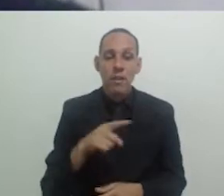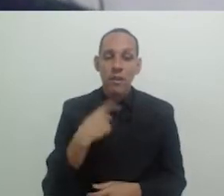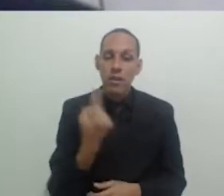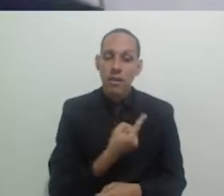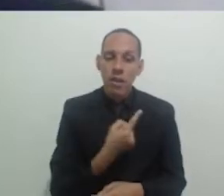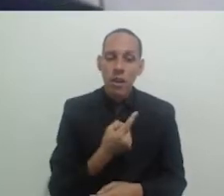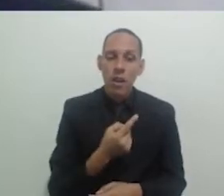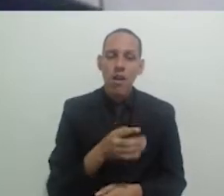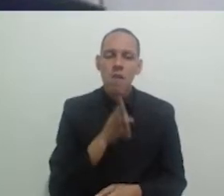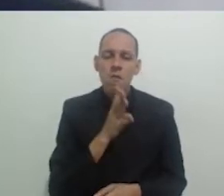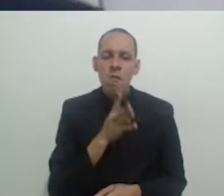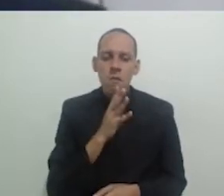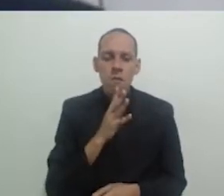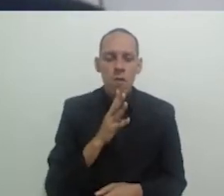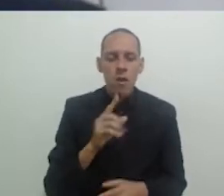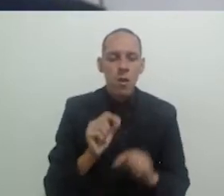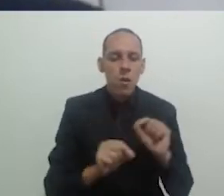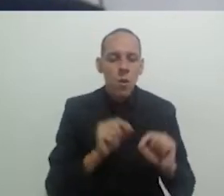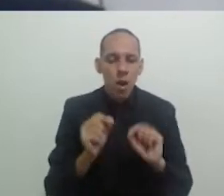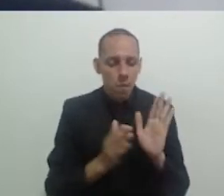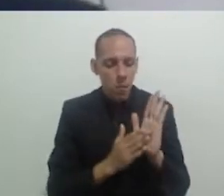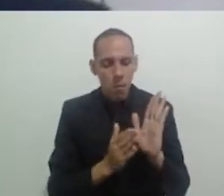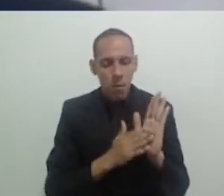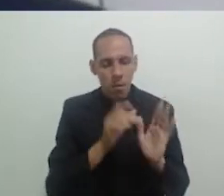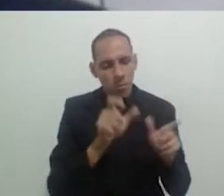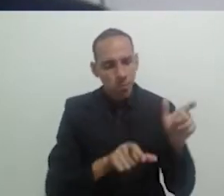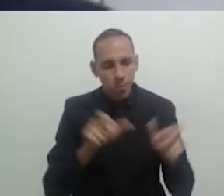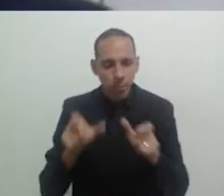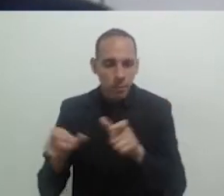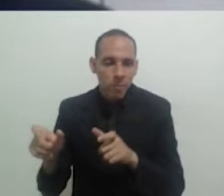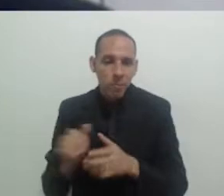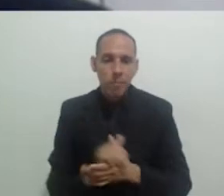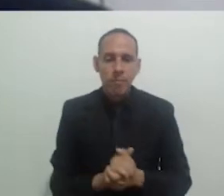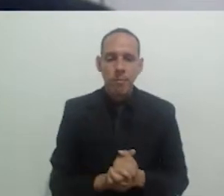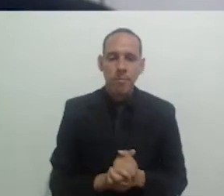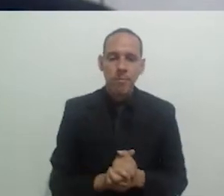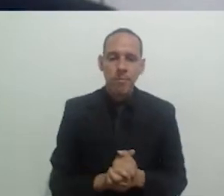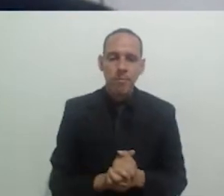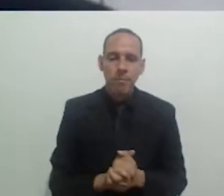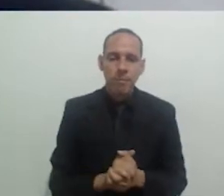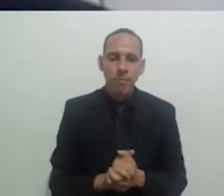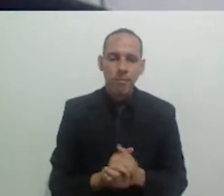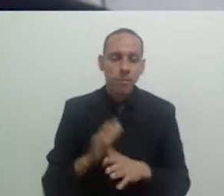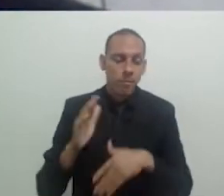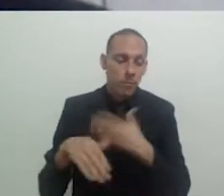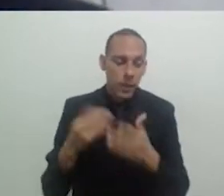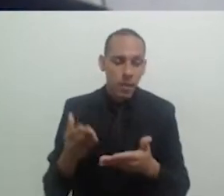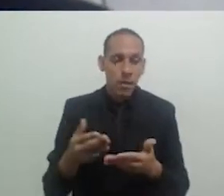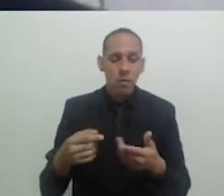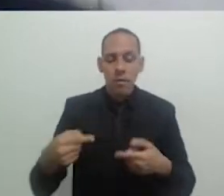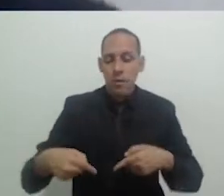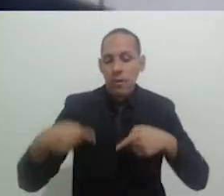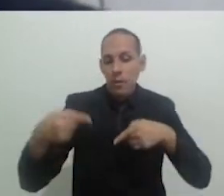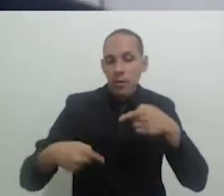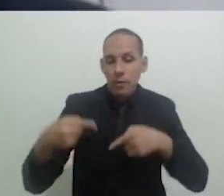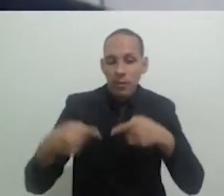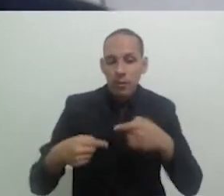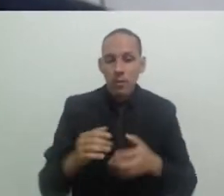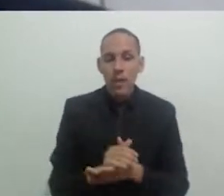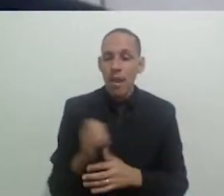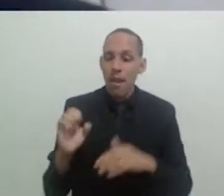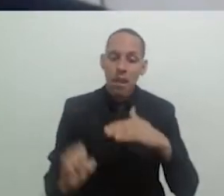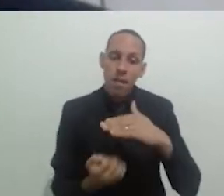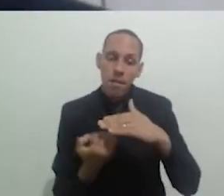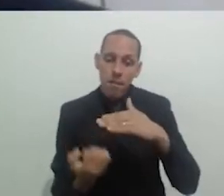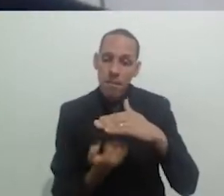propostas e houve necessariamente a disputa. Após a disputa, a empresa Planente entrou com